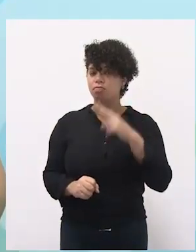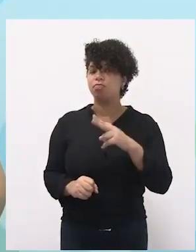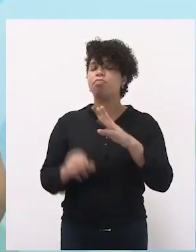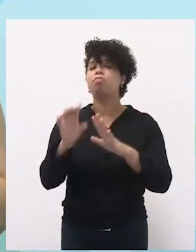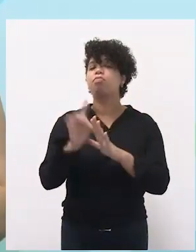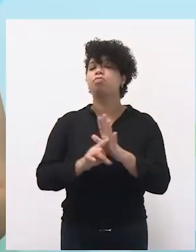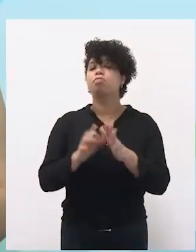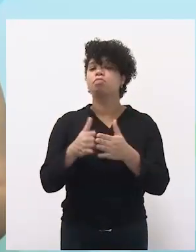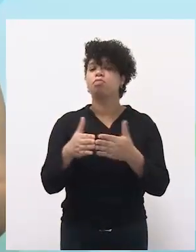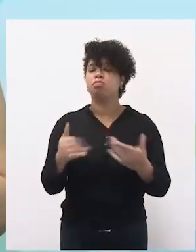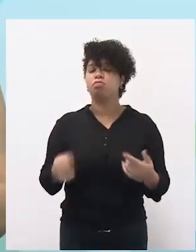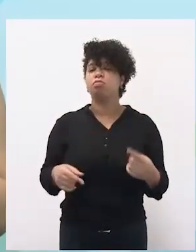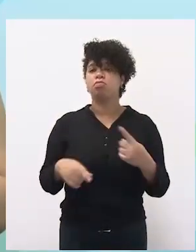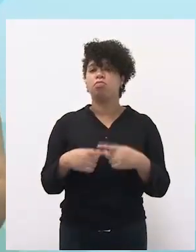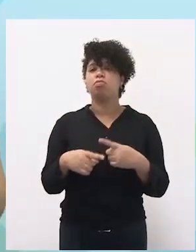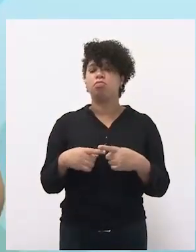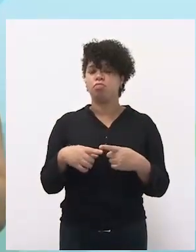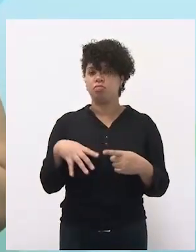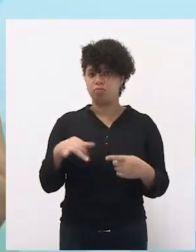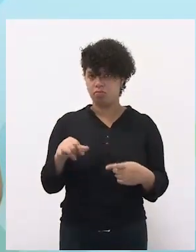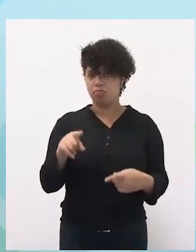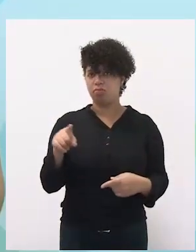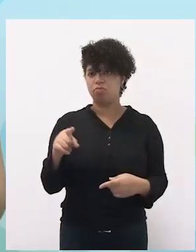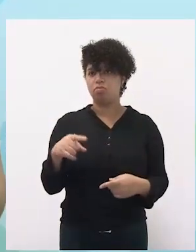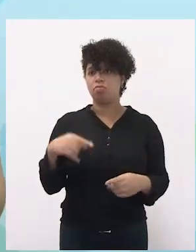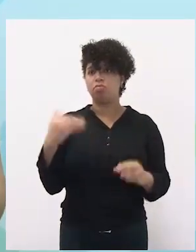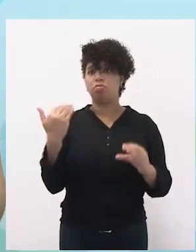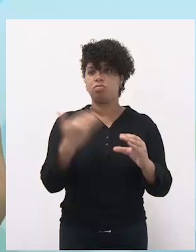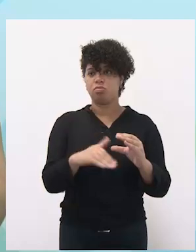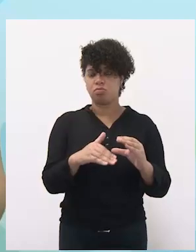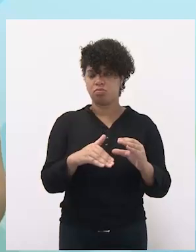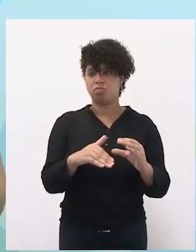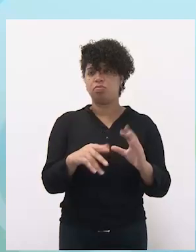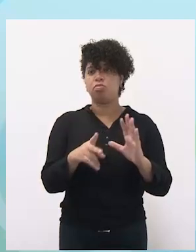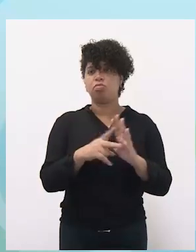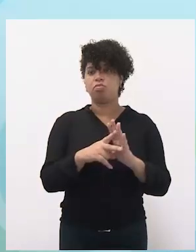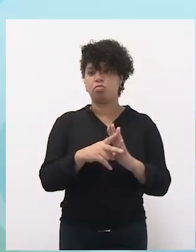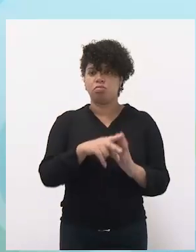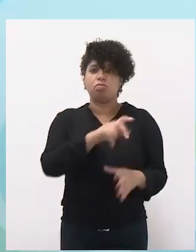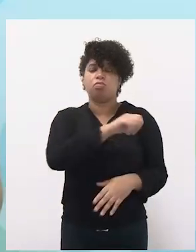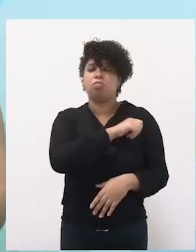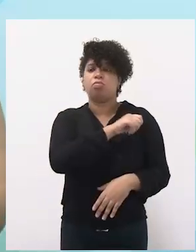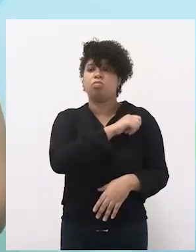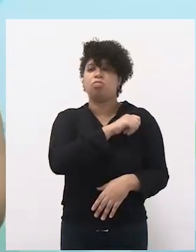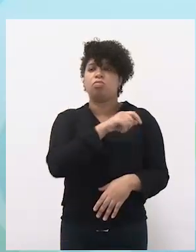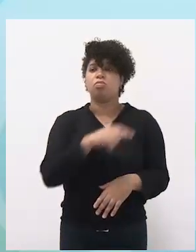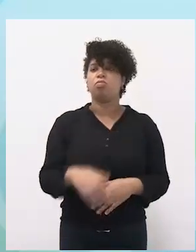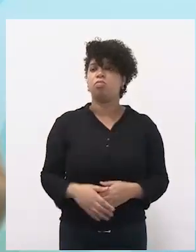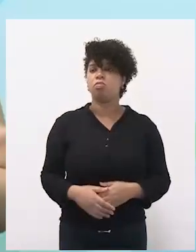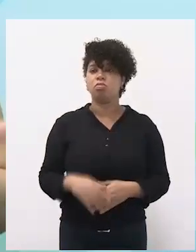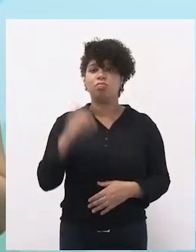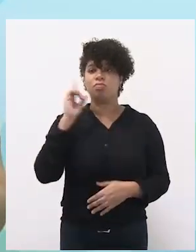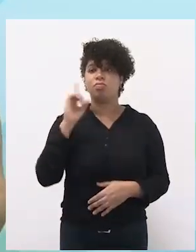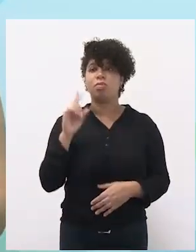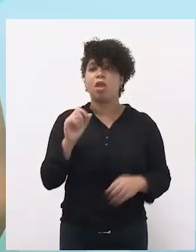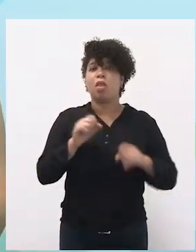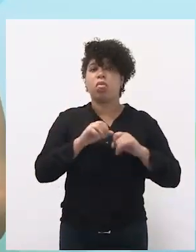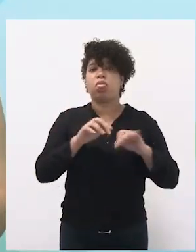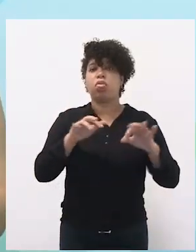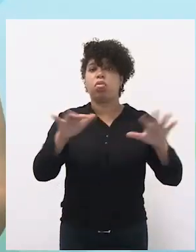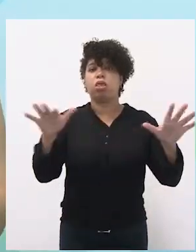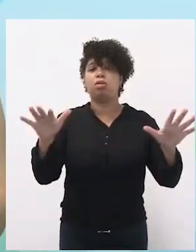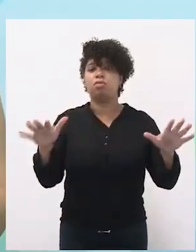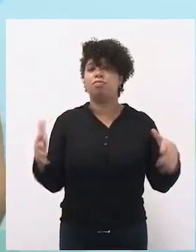autoral, porque a partir do momento que você manda esse material para o seu aluno, você não sabe onde isso vai